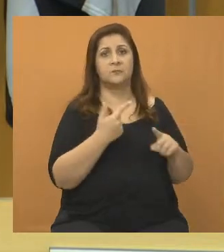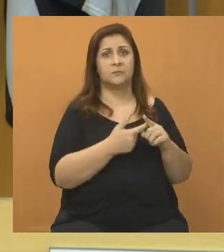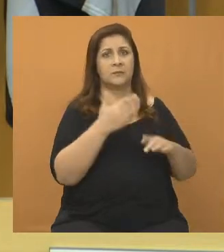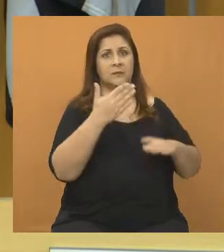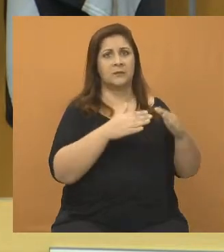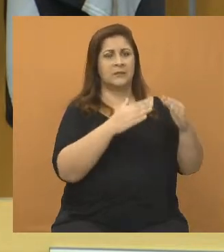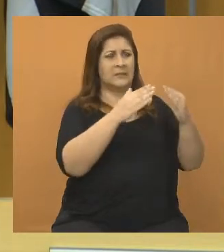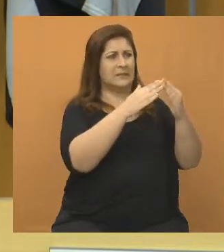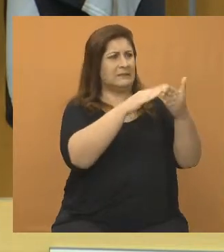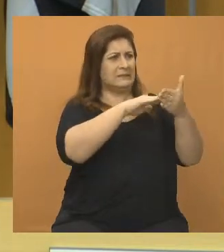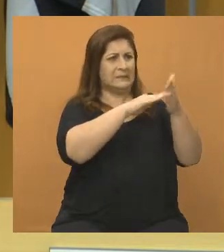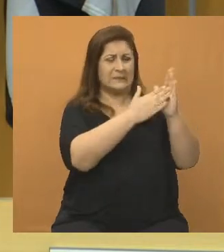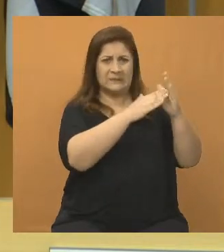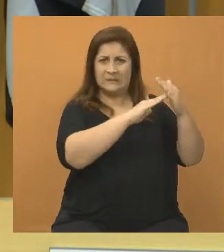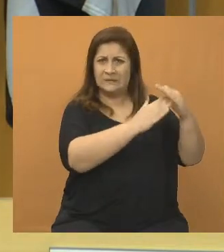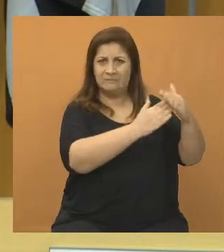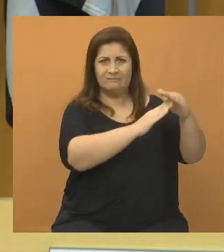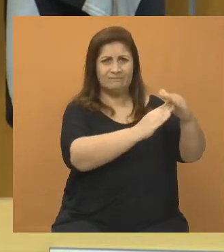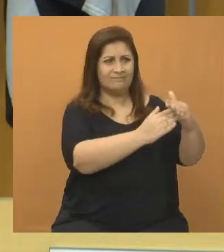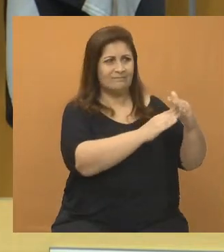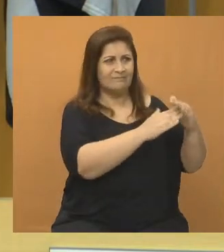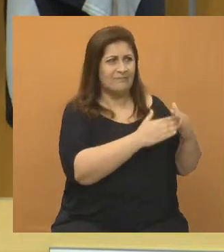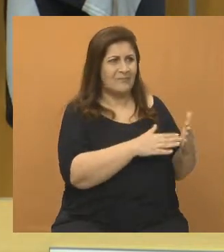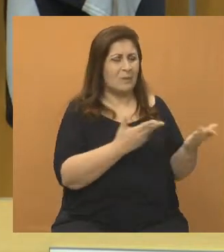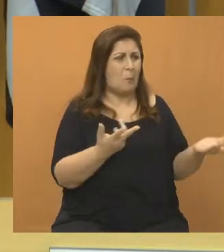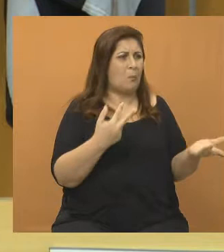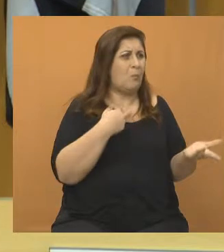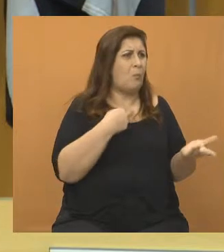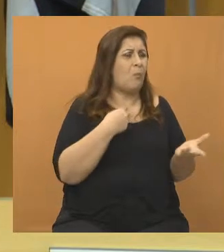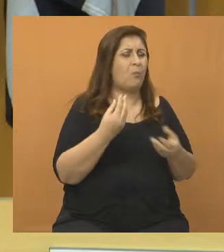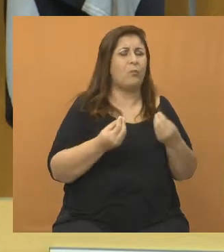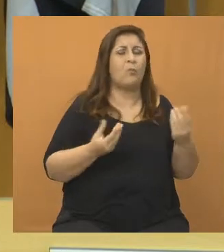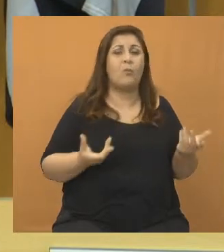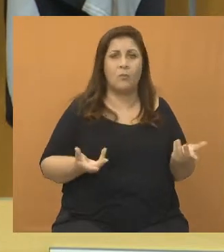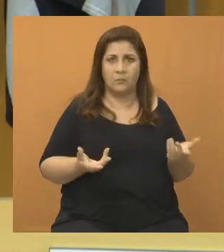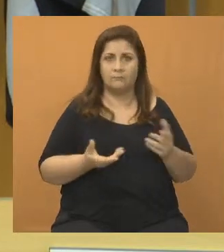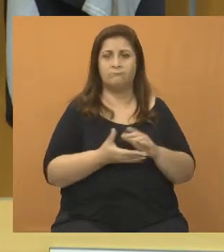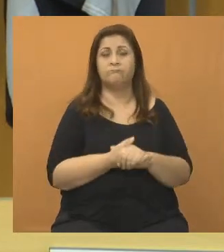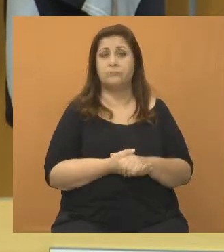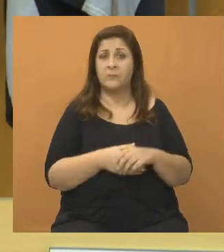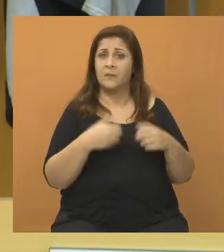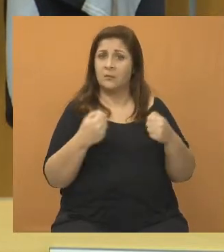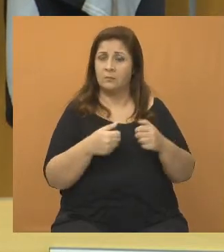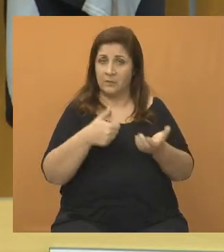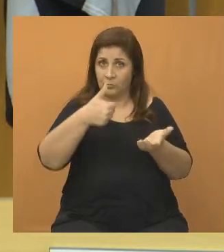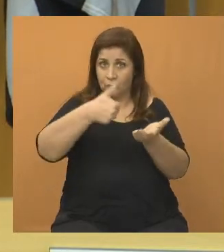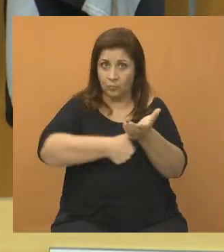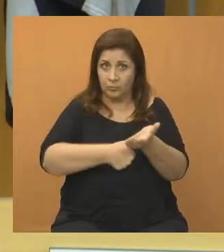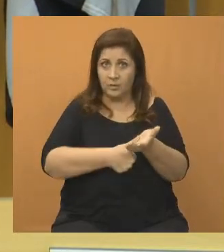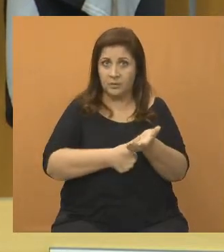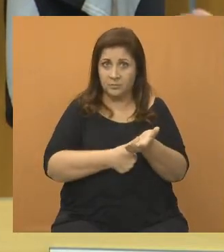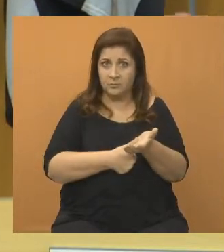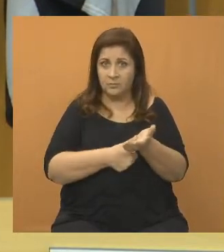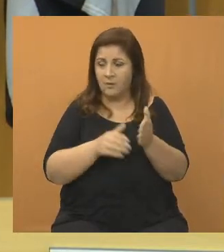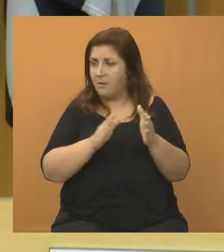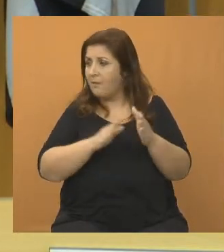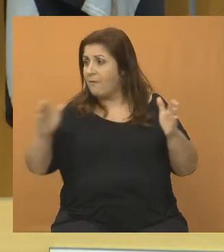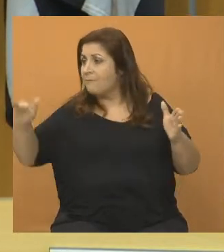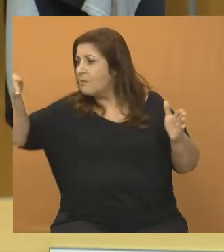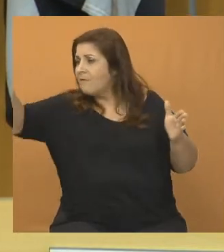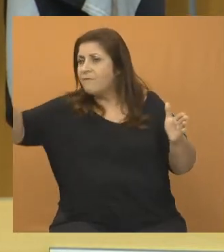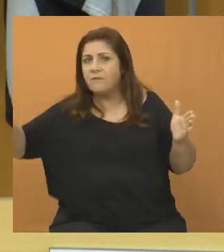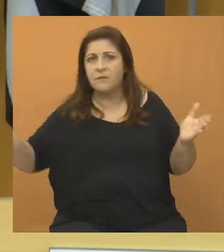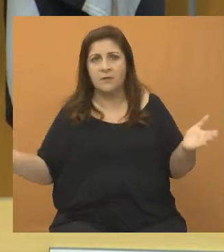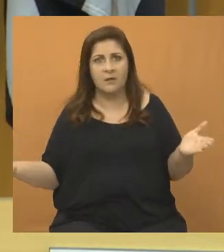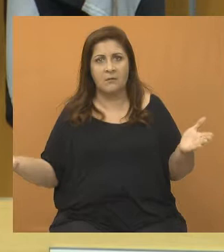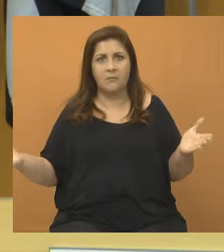uma submoradia, né? Não está em condições, né? Então você precisa, a regularização, o documento é o ponto final